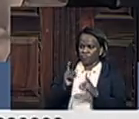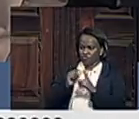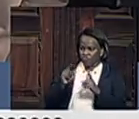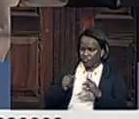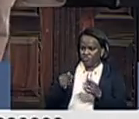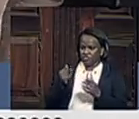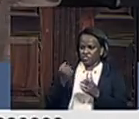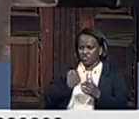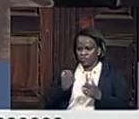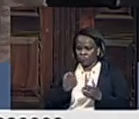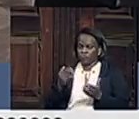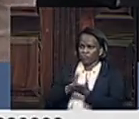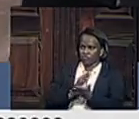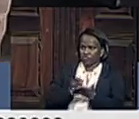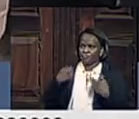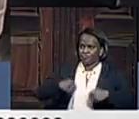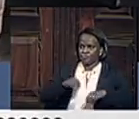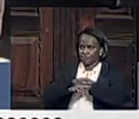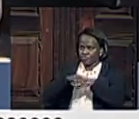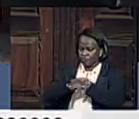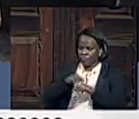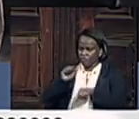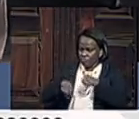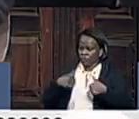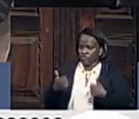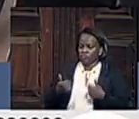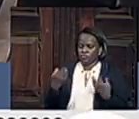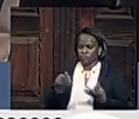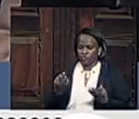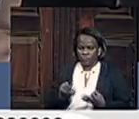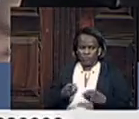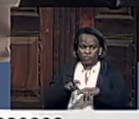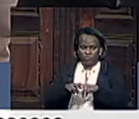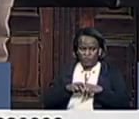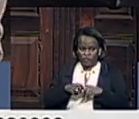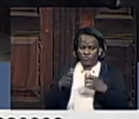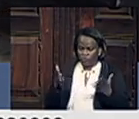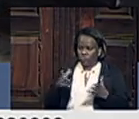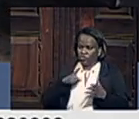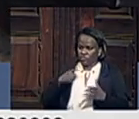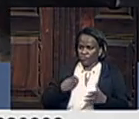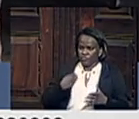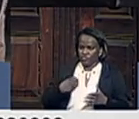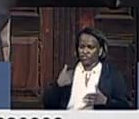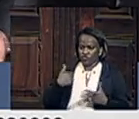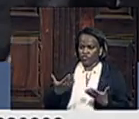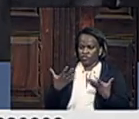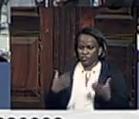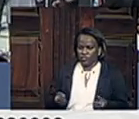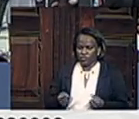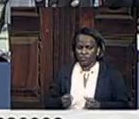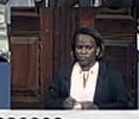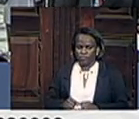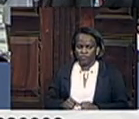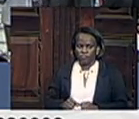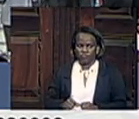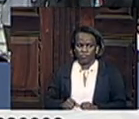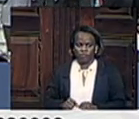faixas, mas precisamos discutir e aperfeiçoar a matéria. É para isso que o parlamento existe. Meu voto é favorável.